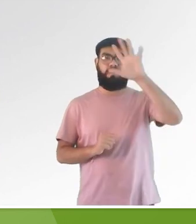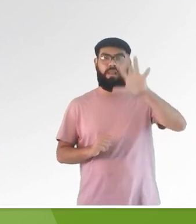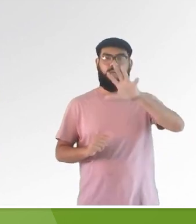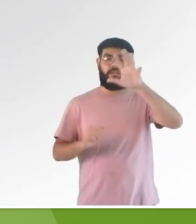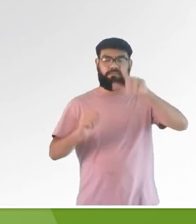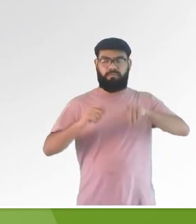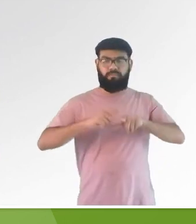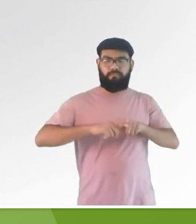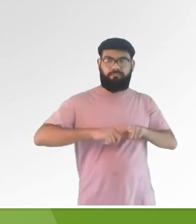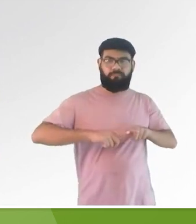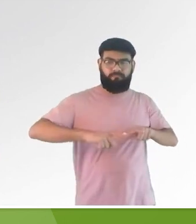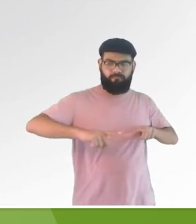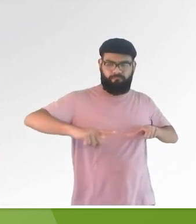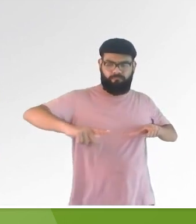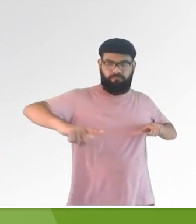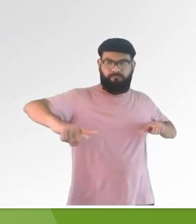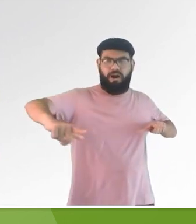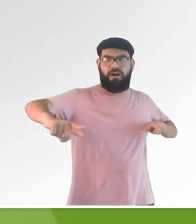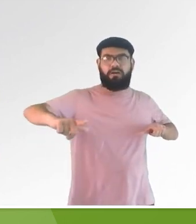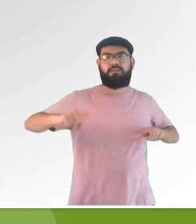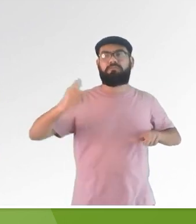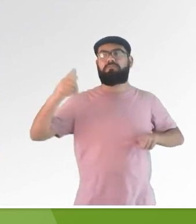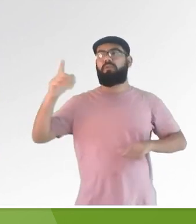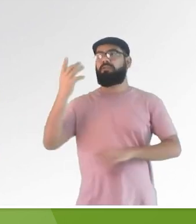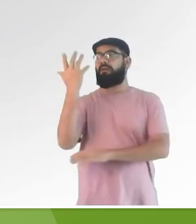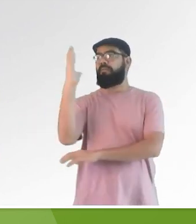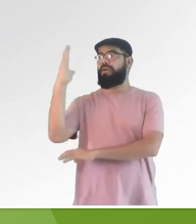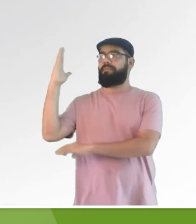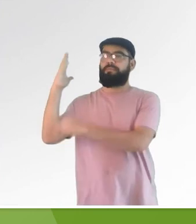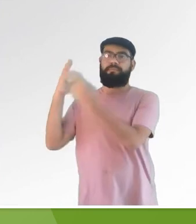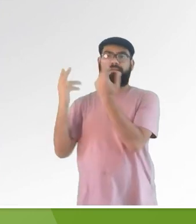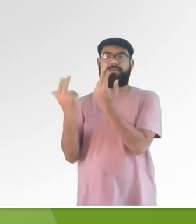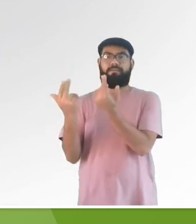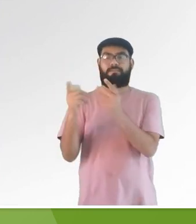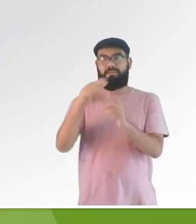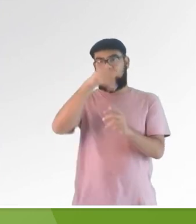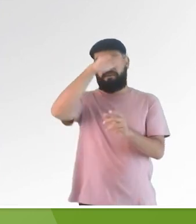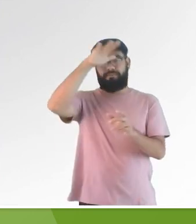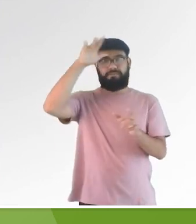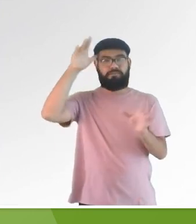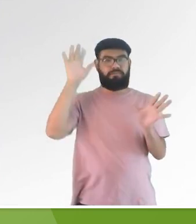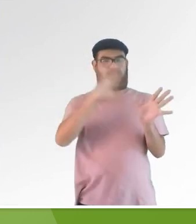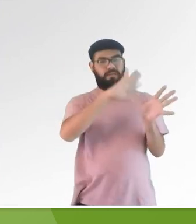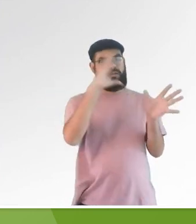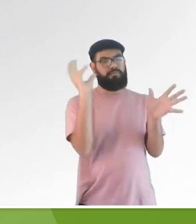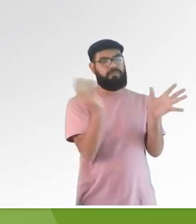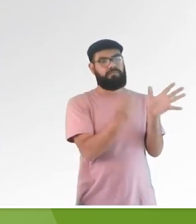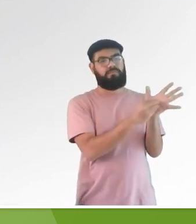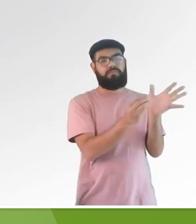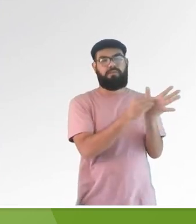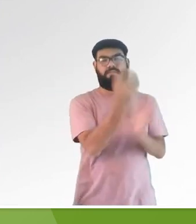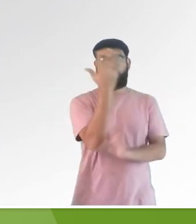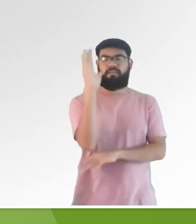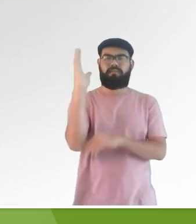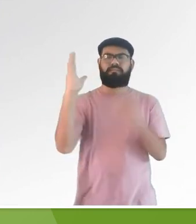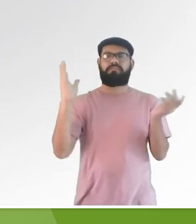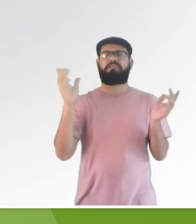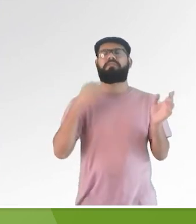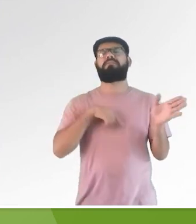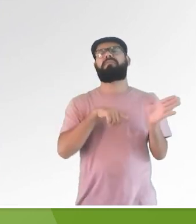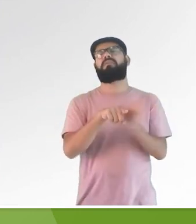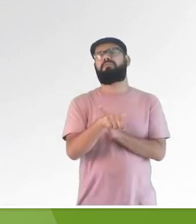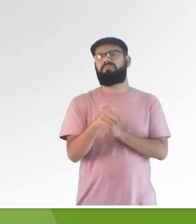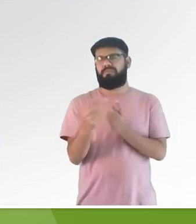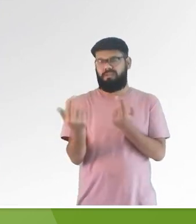do outro, a gente tem aí muito semelhante aqui, né? A floresta amazônica. Aí eu pergunto para vocês, a temperatura é a